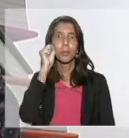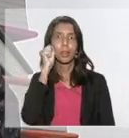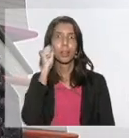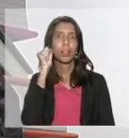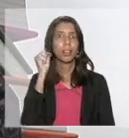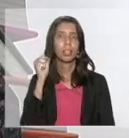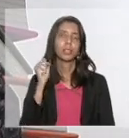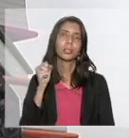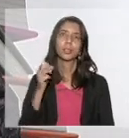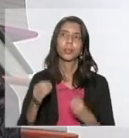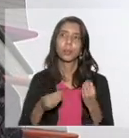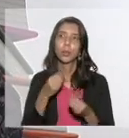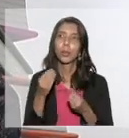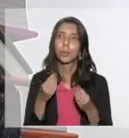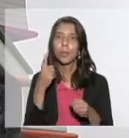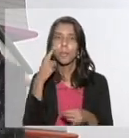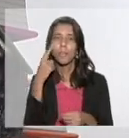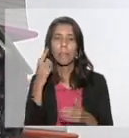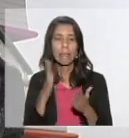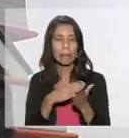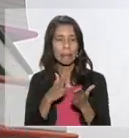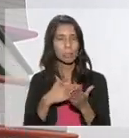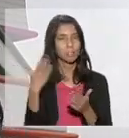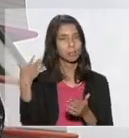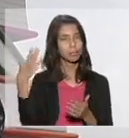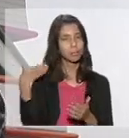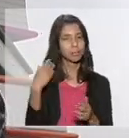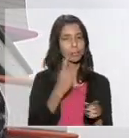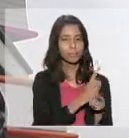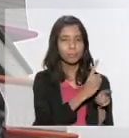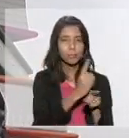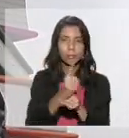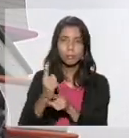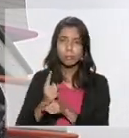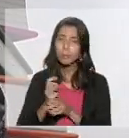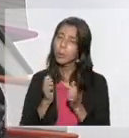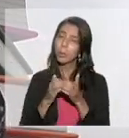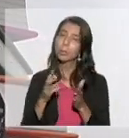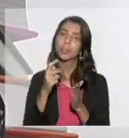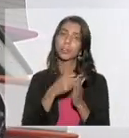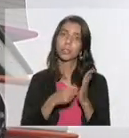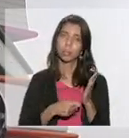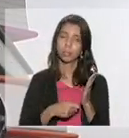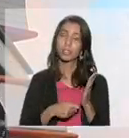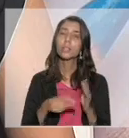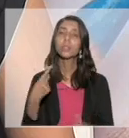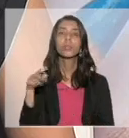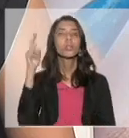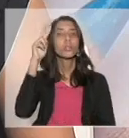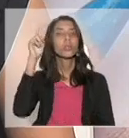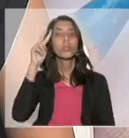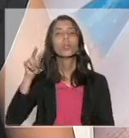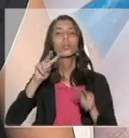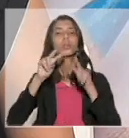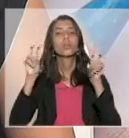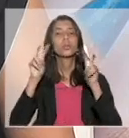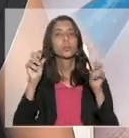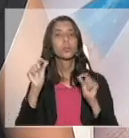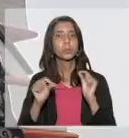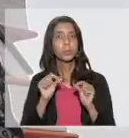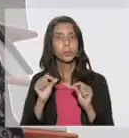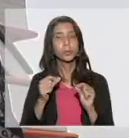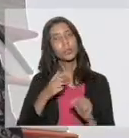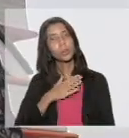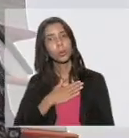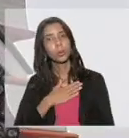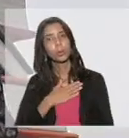meu quarto praticamente procurando todos os cadernos que eu achei em casa e comecei a escrever. E os seus contos são sobre o quê?